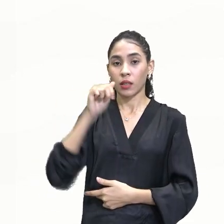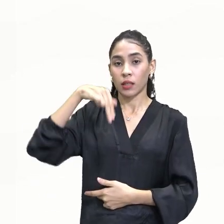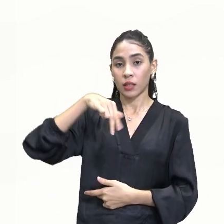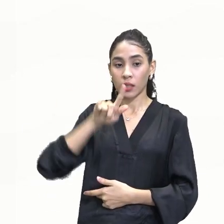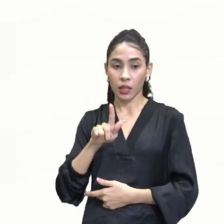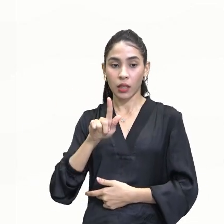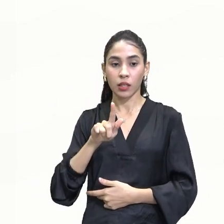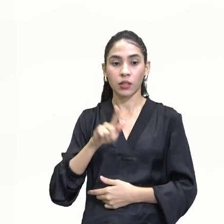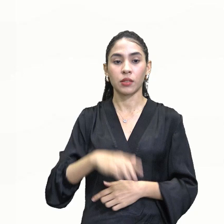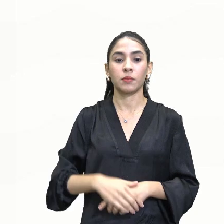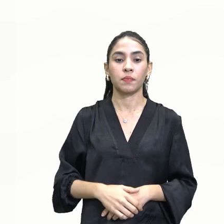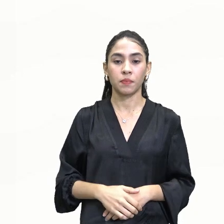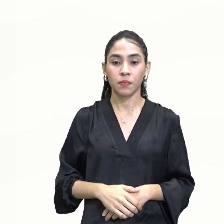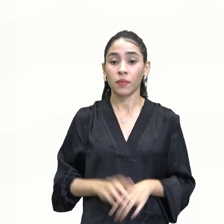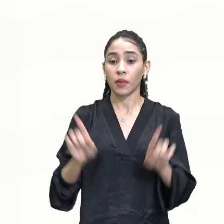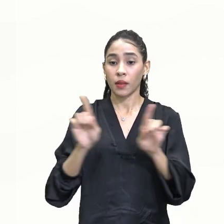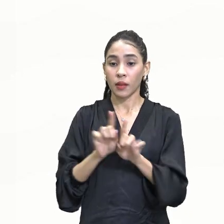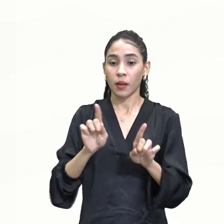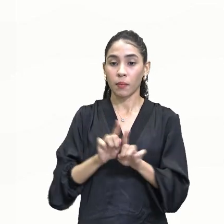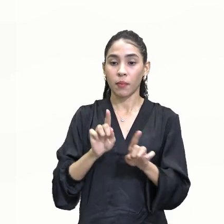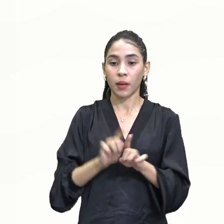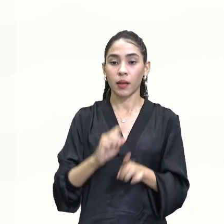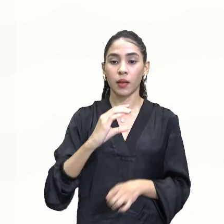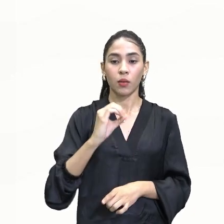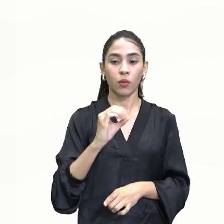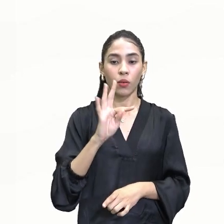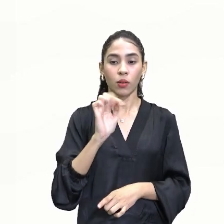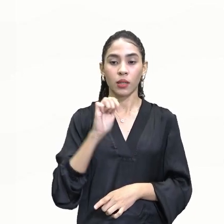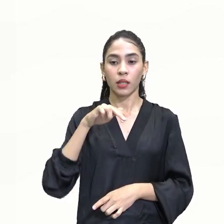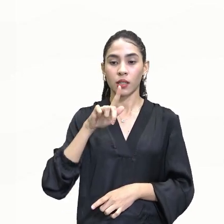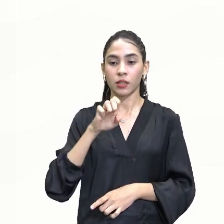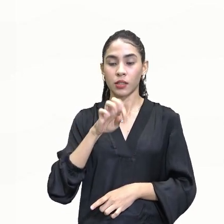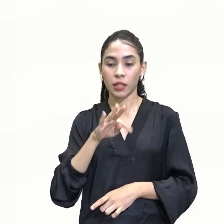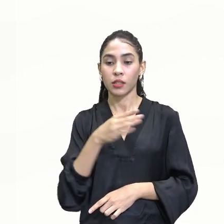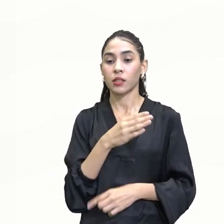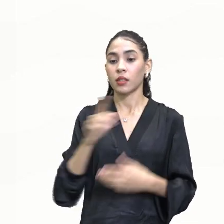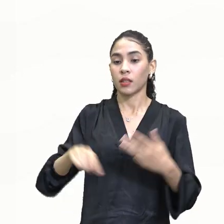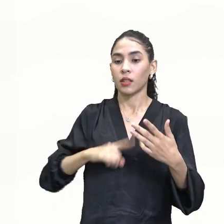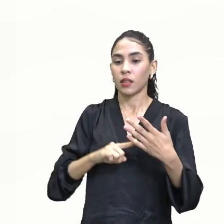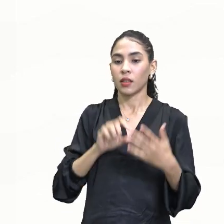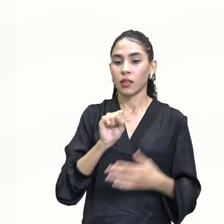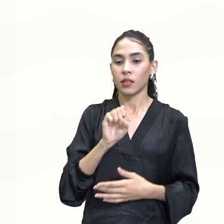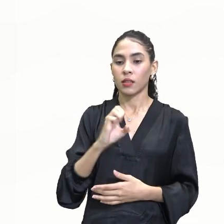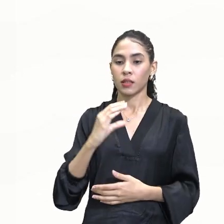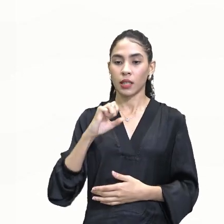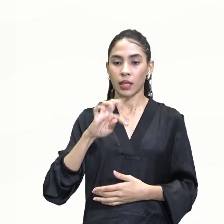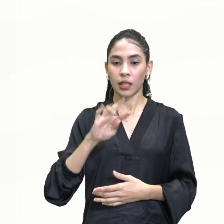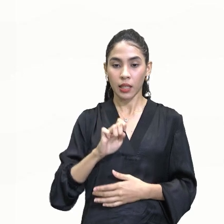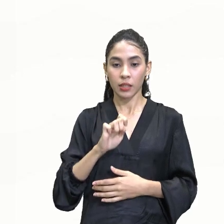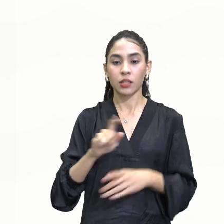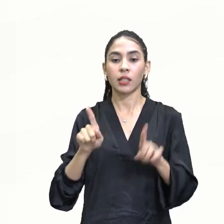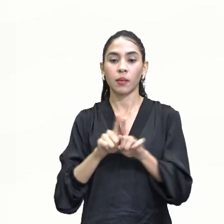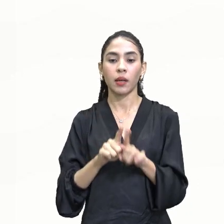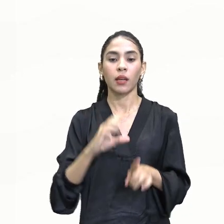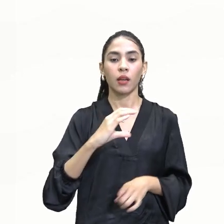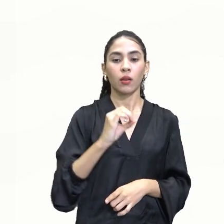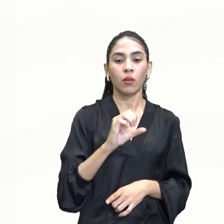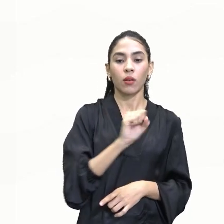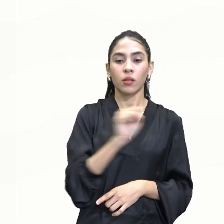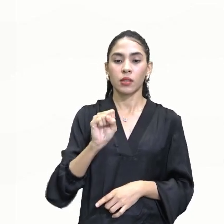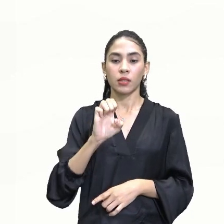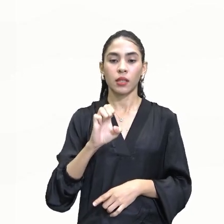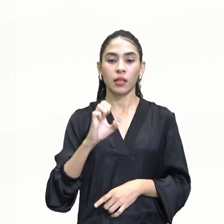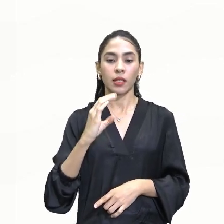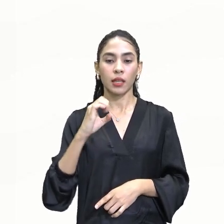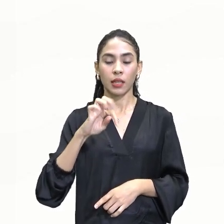cossecante, mas aqui nós vamos nos deter em apenas uma delas, que vai ser a função seno, tudo